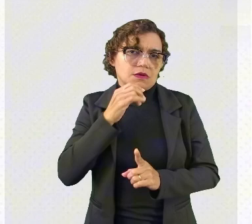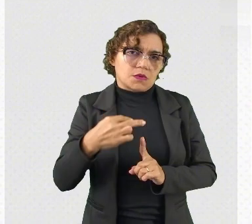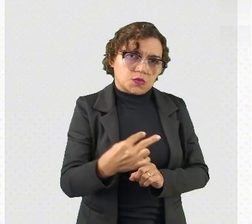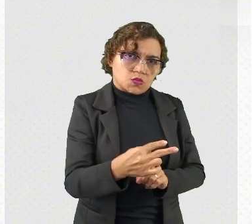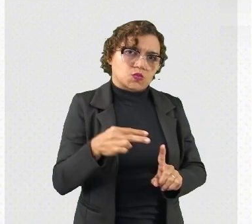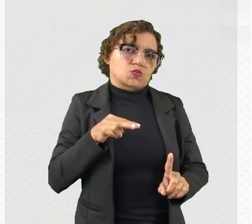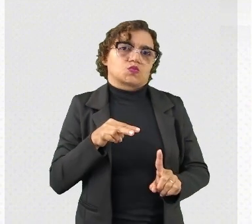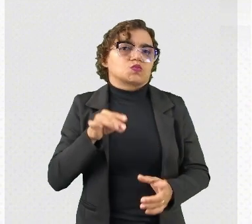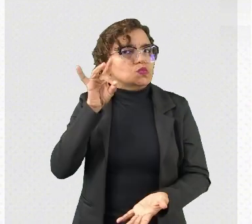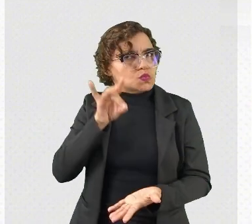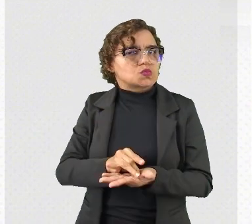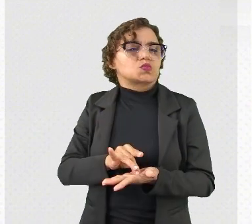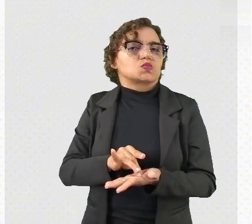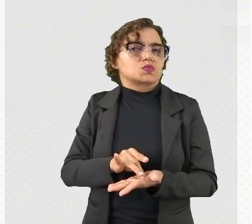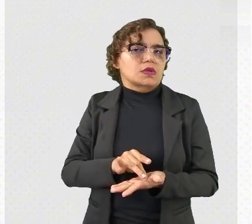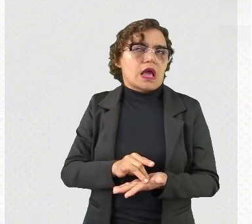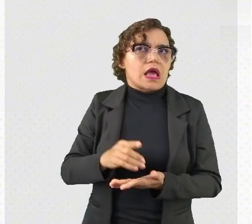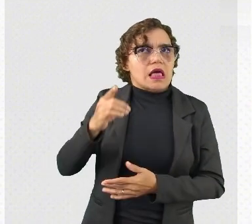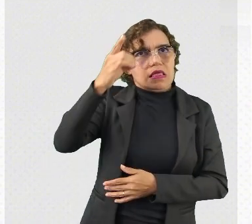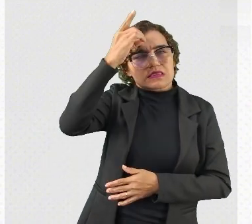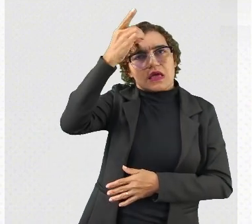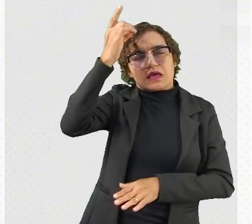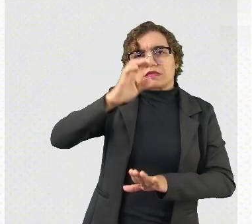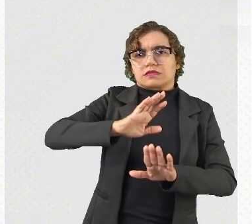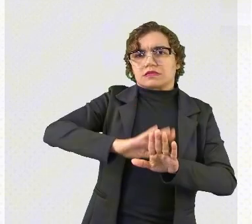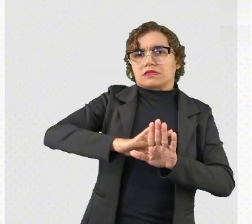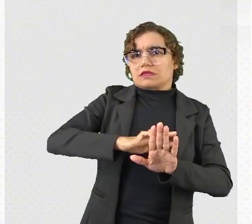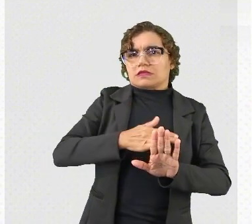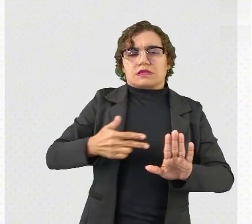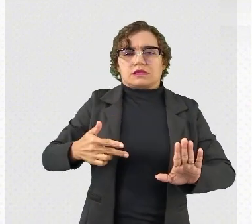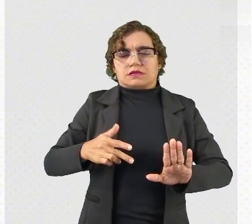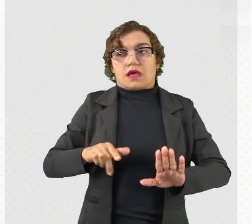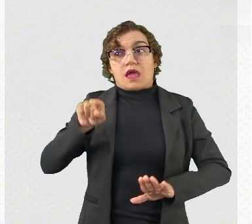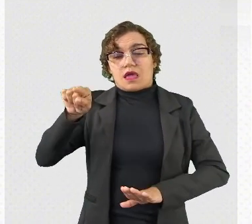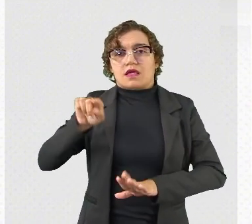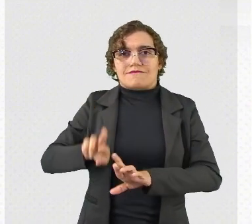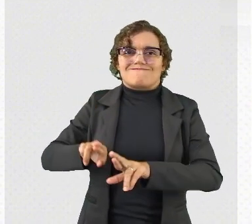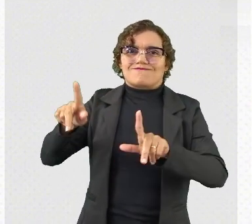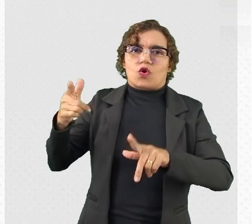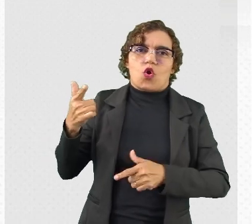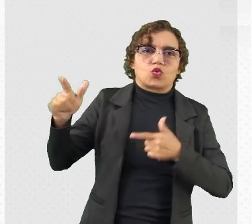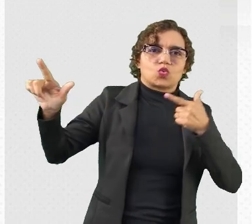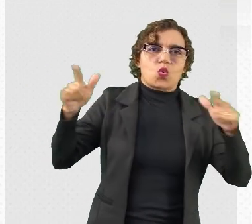perspectiva realista e não idealista, ele se difere desses outros